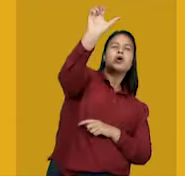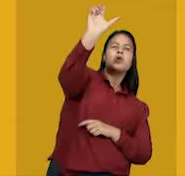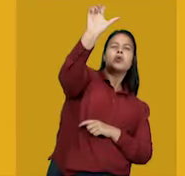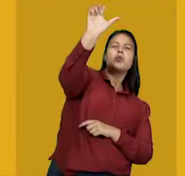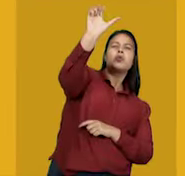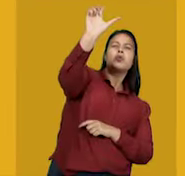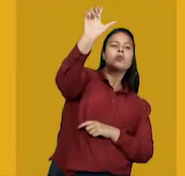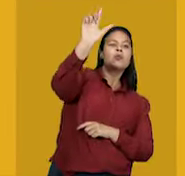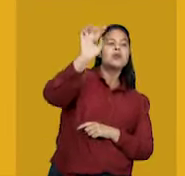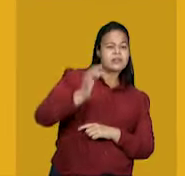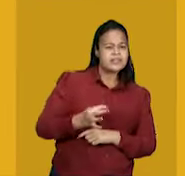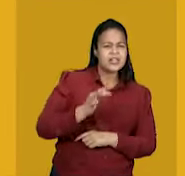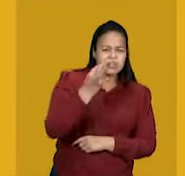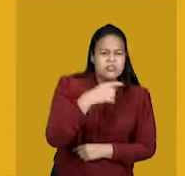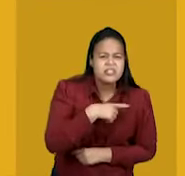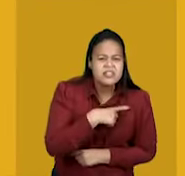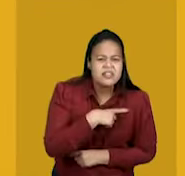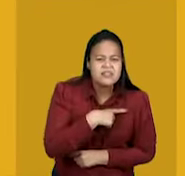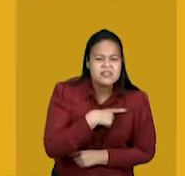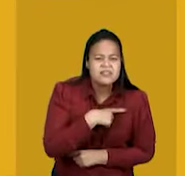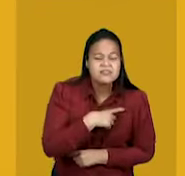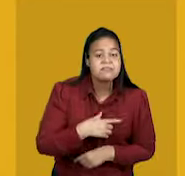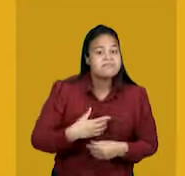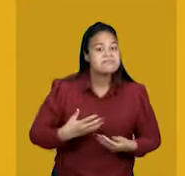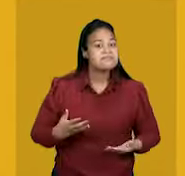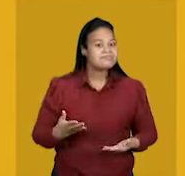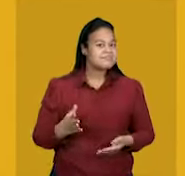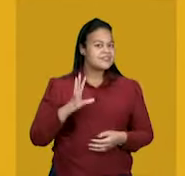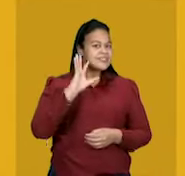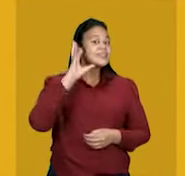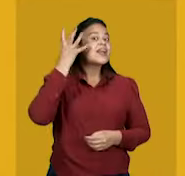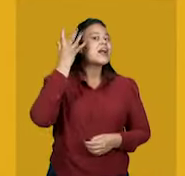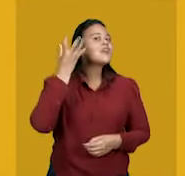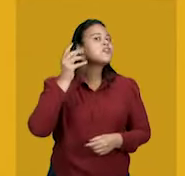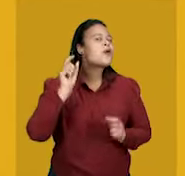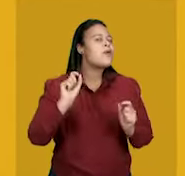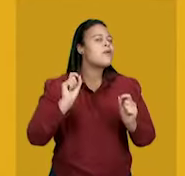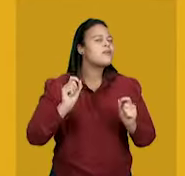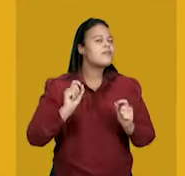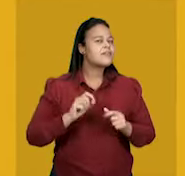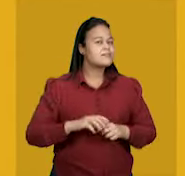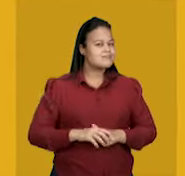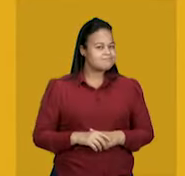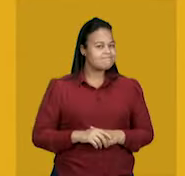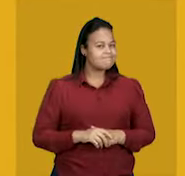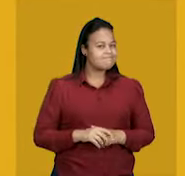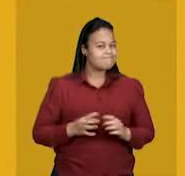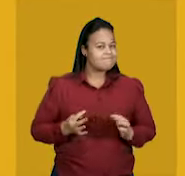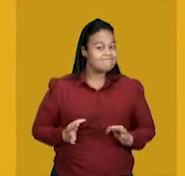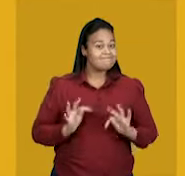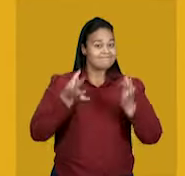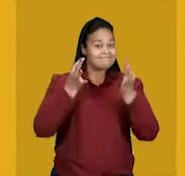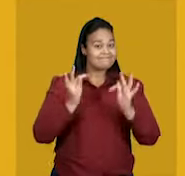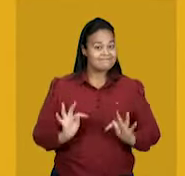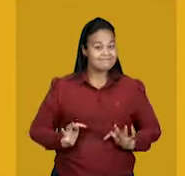tecnologia? O que você acha que tem de tecnológico aqui?